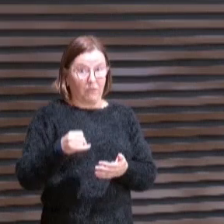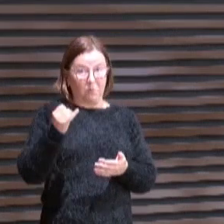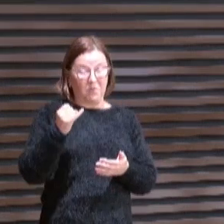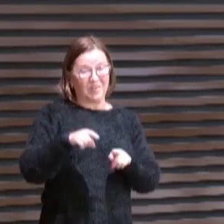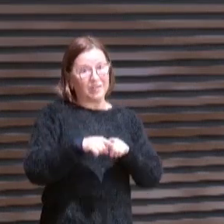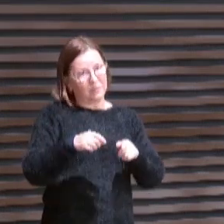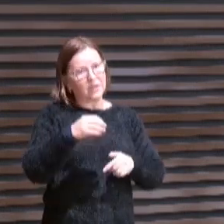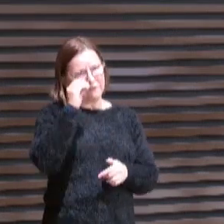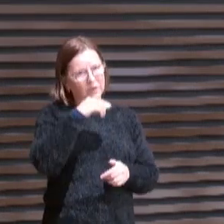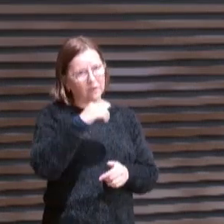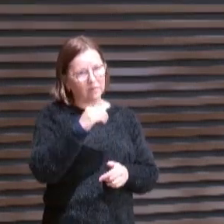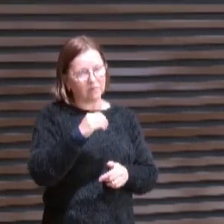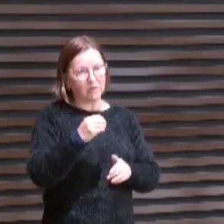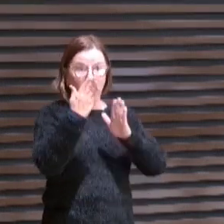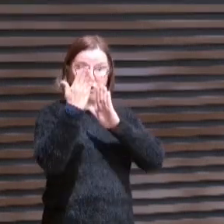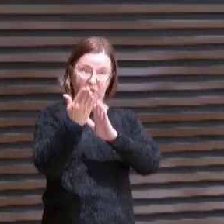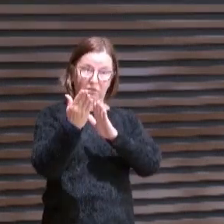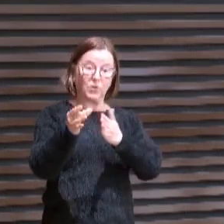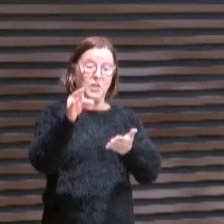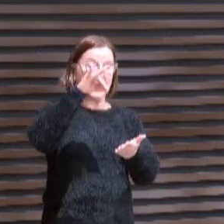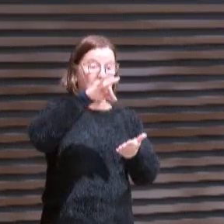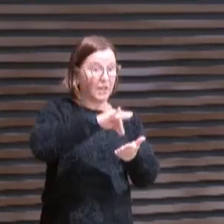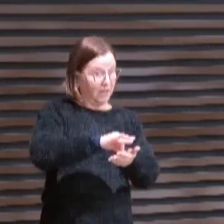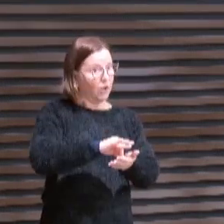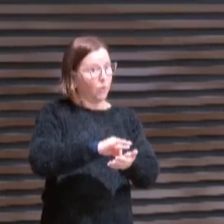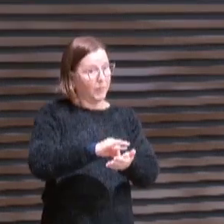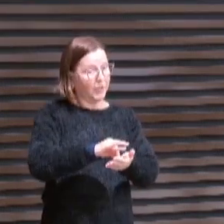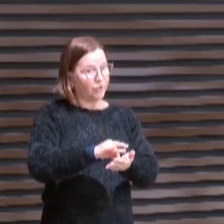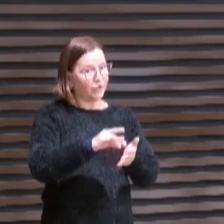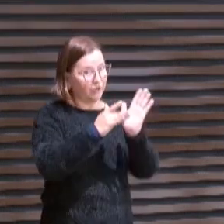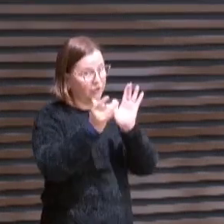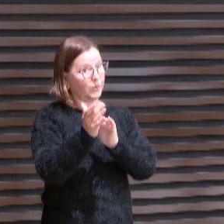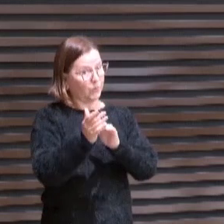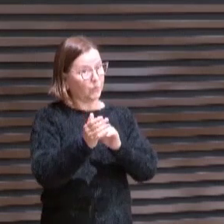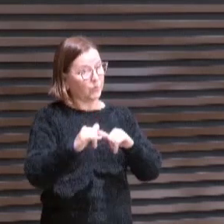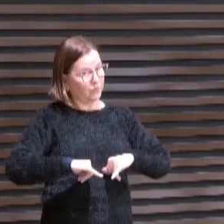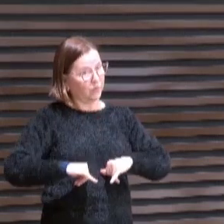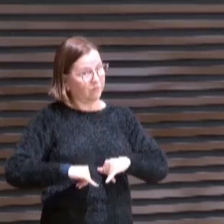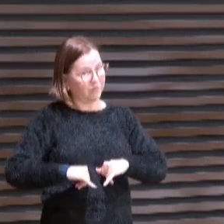fraco, diante do que realmente ele sofreu. Não descreve